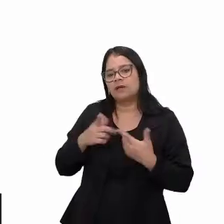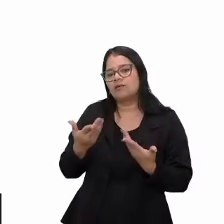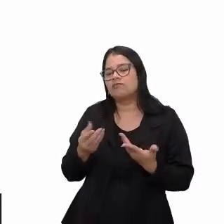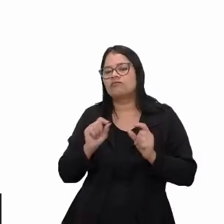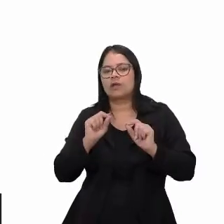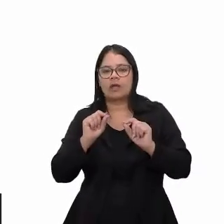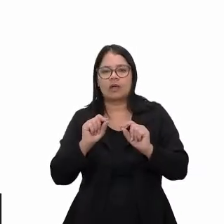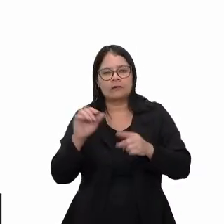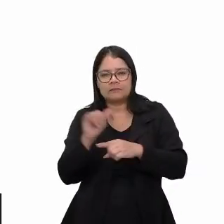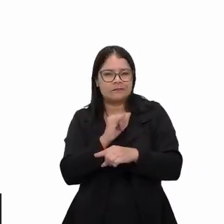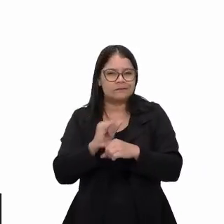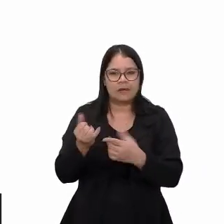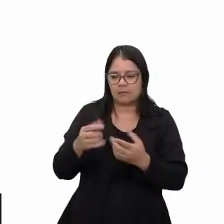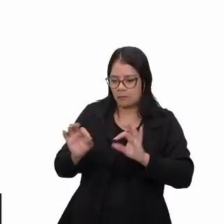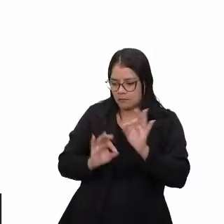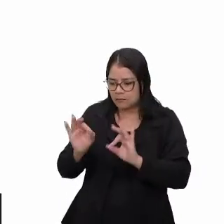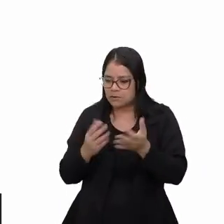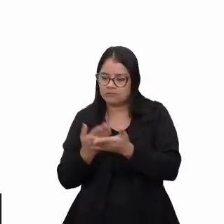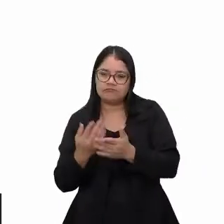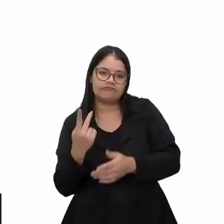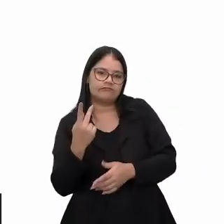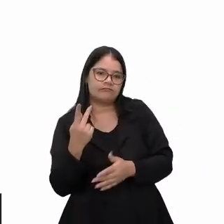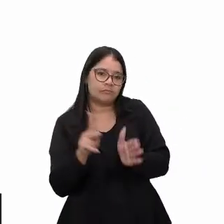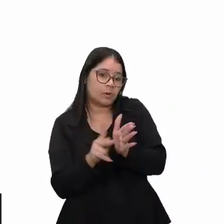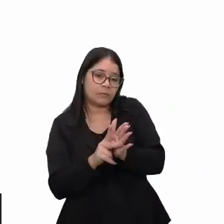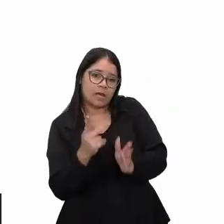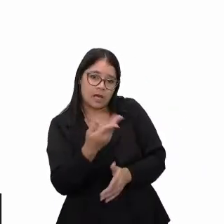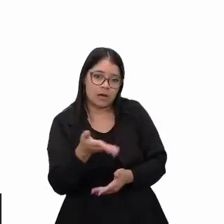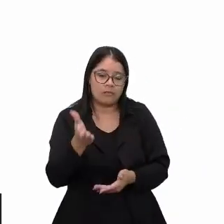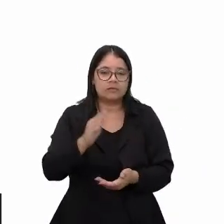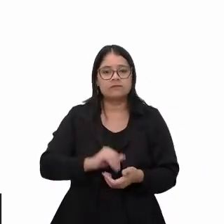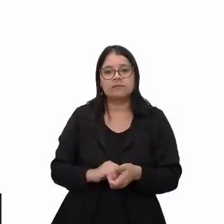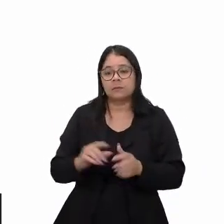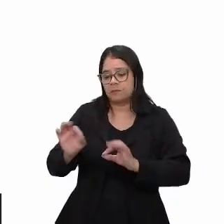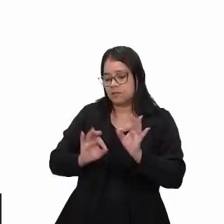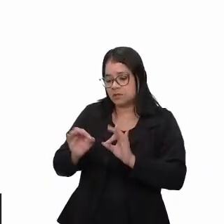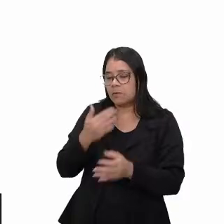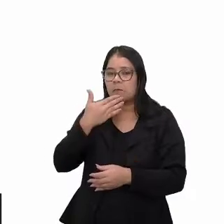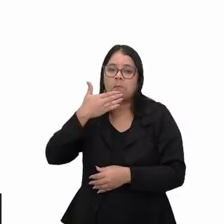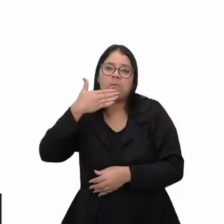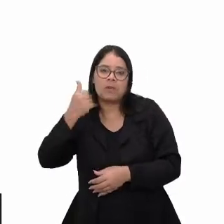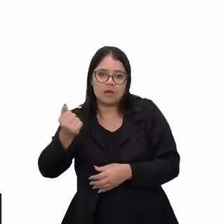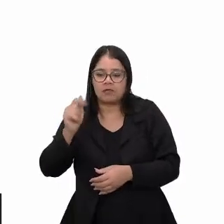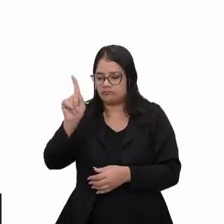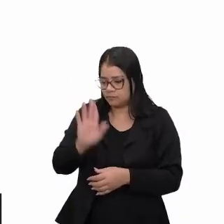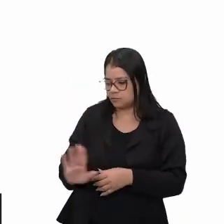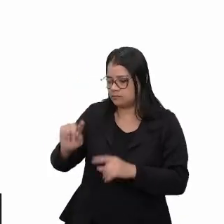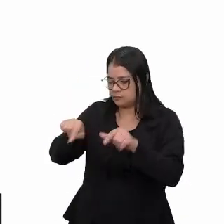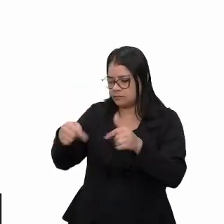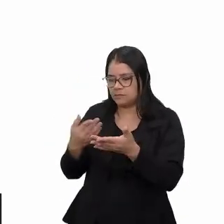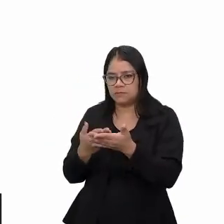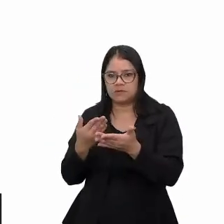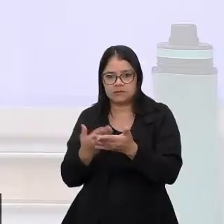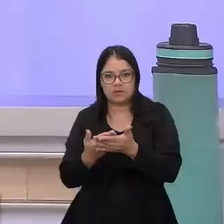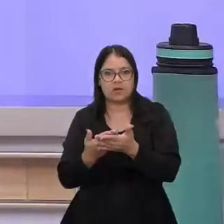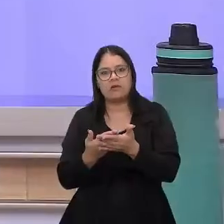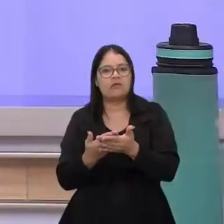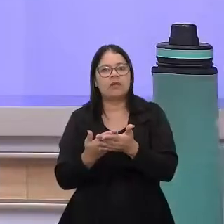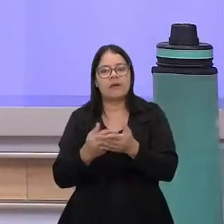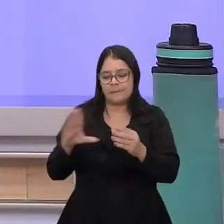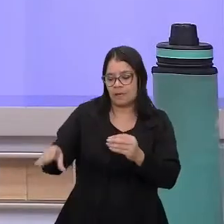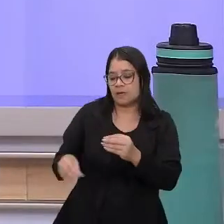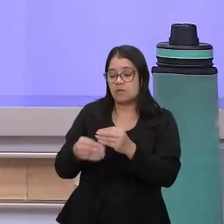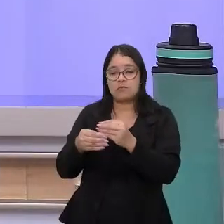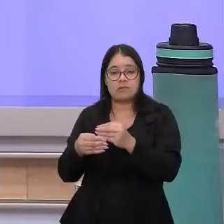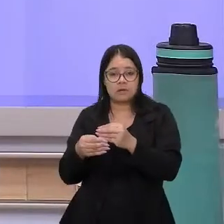subsídio aí para a preparação das suas aulas, para ter um planejamento melhor aí da sua gestão de sala de aula, para